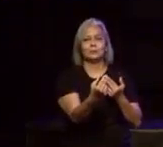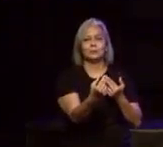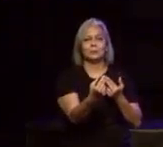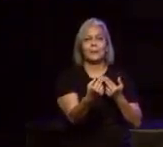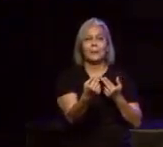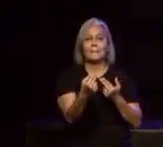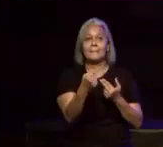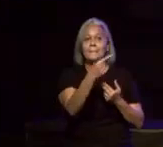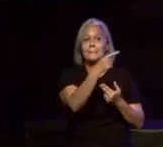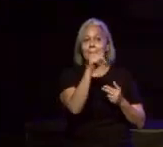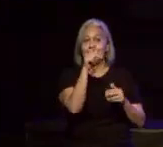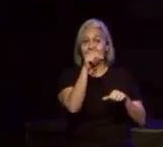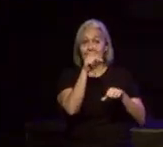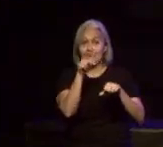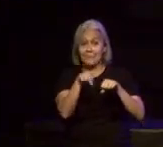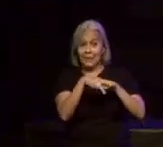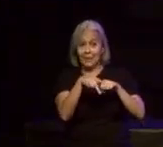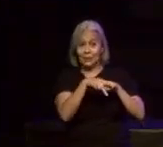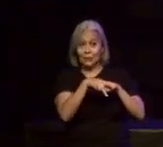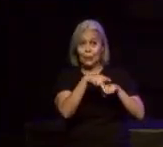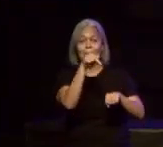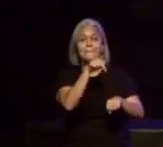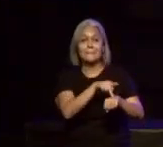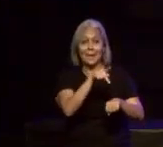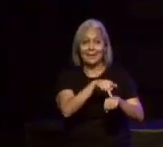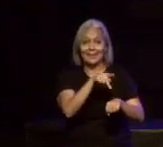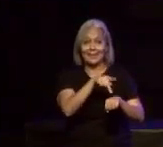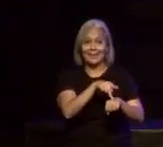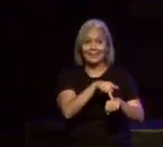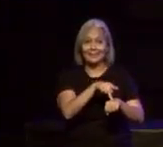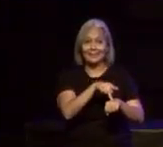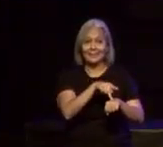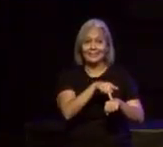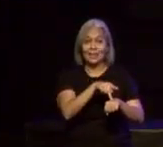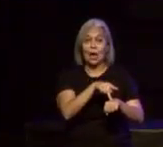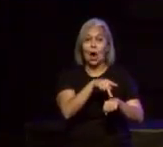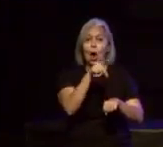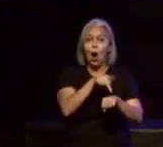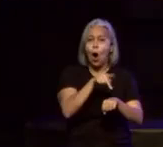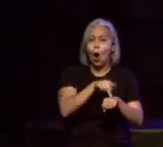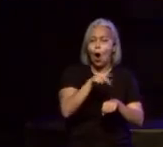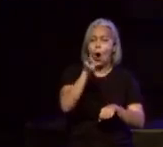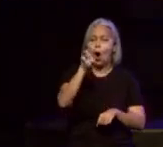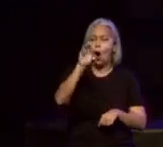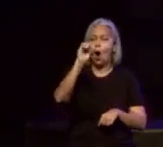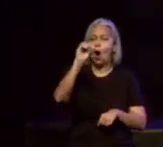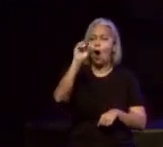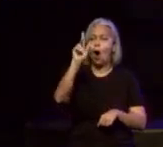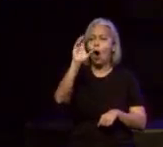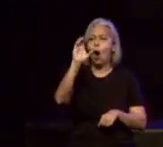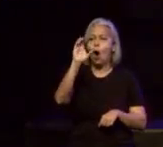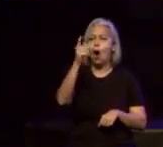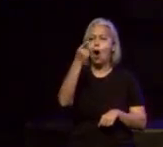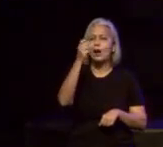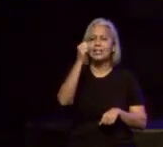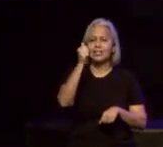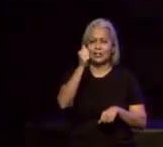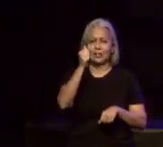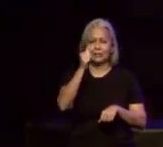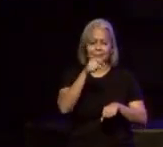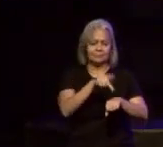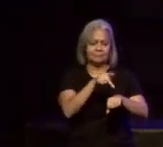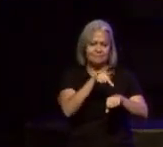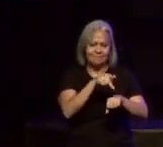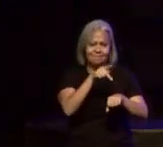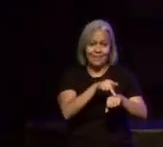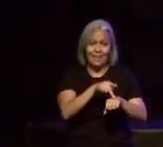Petra, Pedro, Petros, pedra, Petra, que significa rocha, que Jesus já tinha estabelecido que é o local